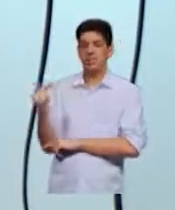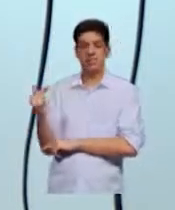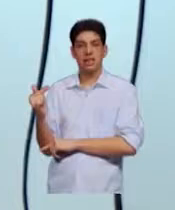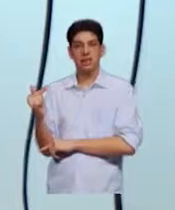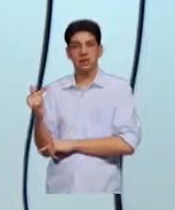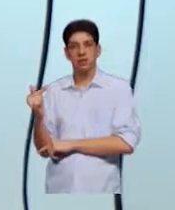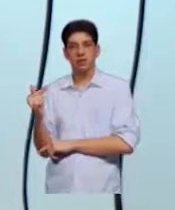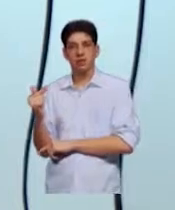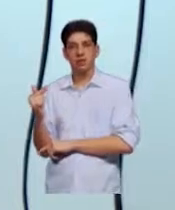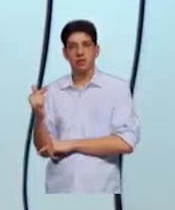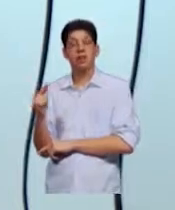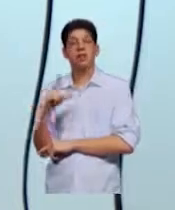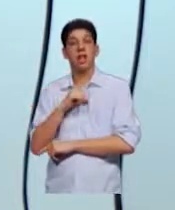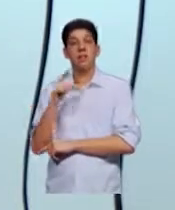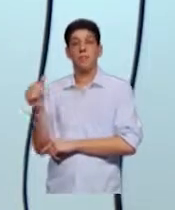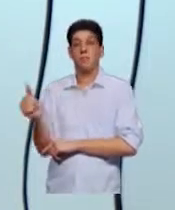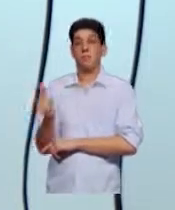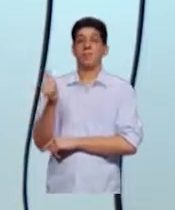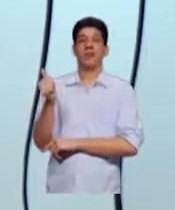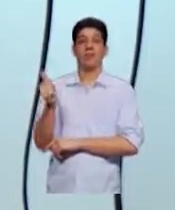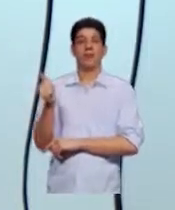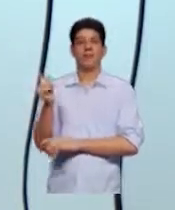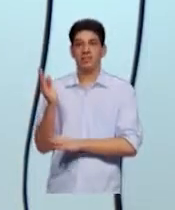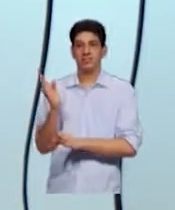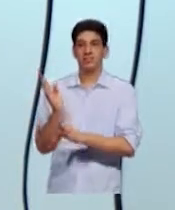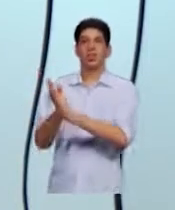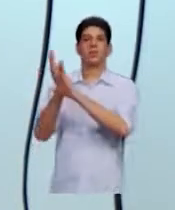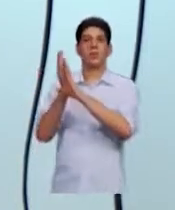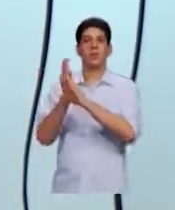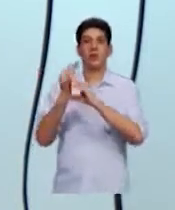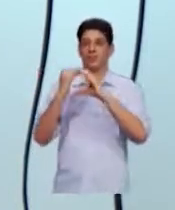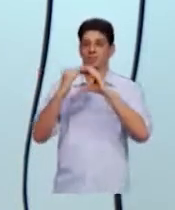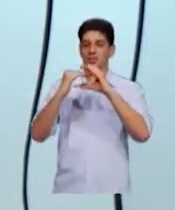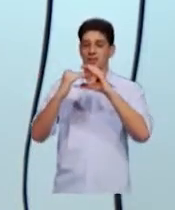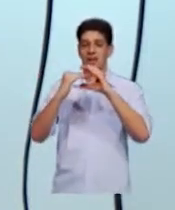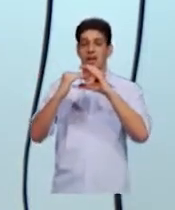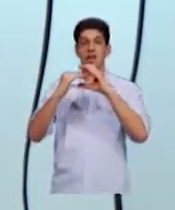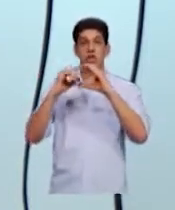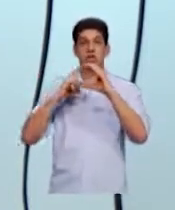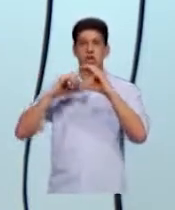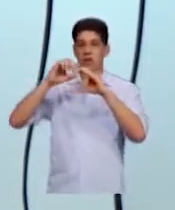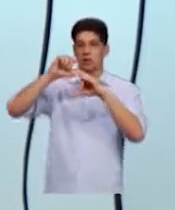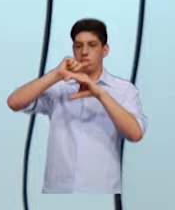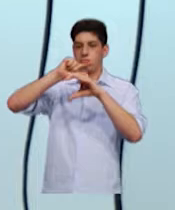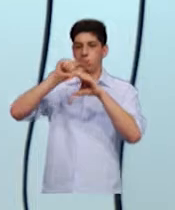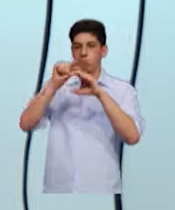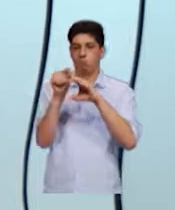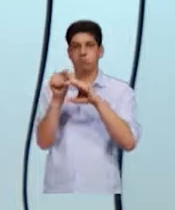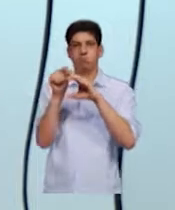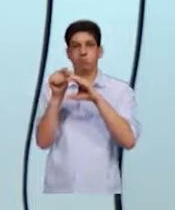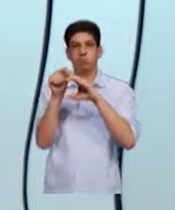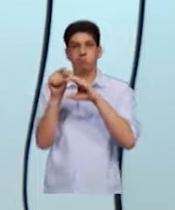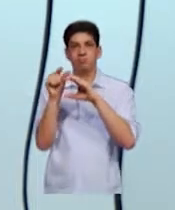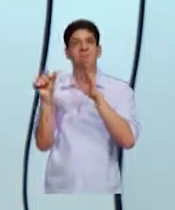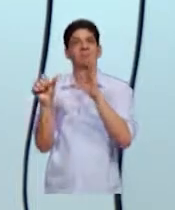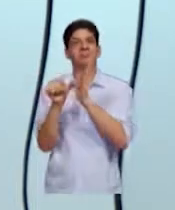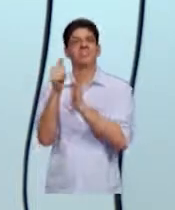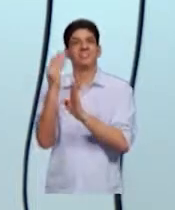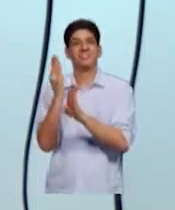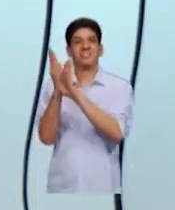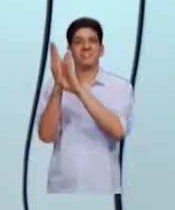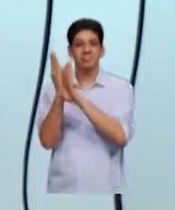1977, foi a primeira vez que descobriu o buraco na camada de ozônio. E isso